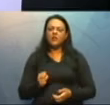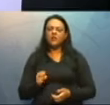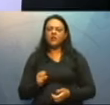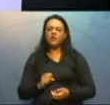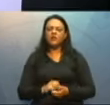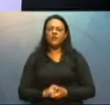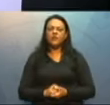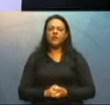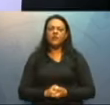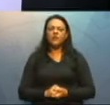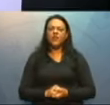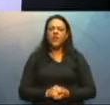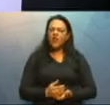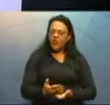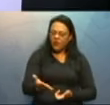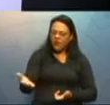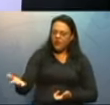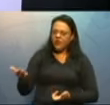estudaram sobre